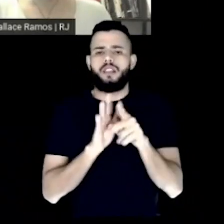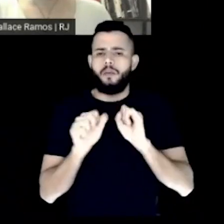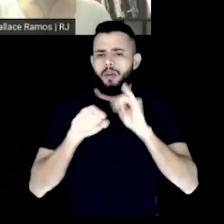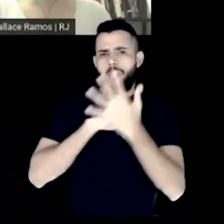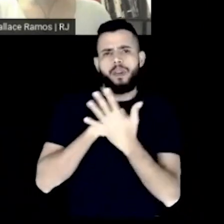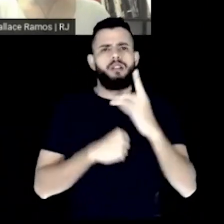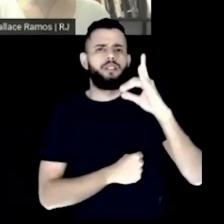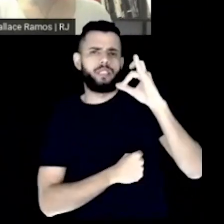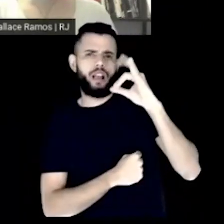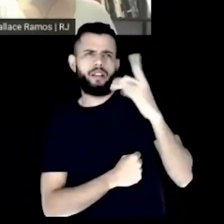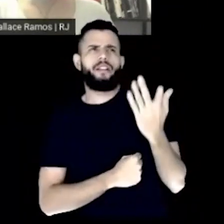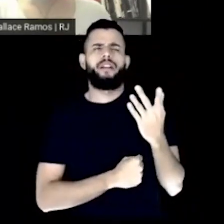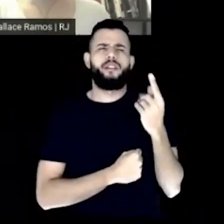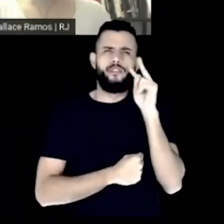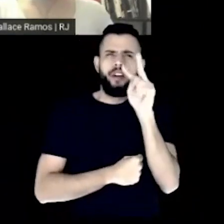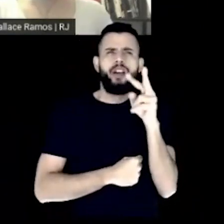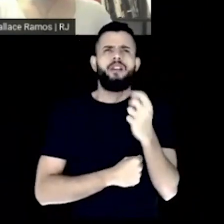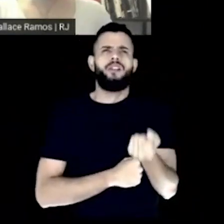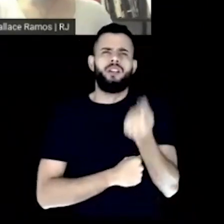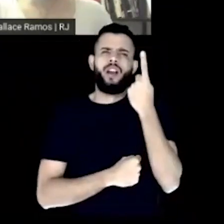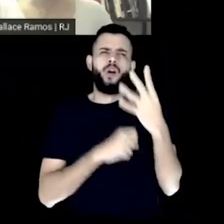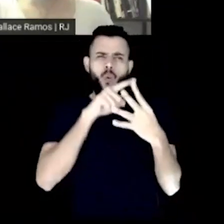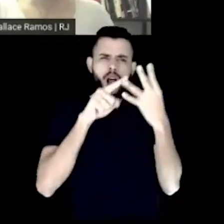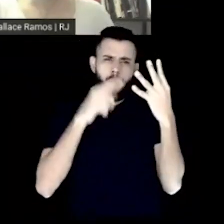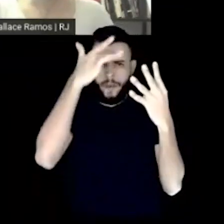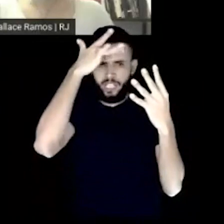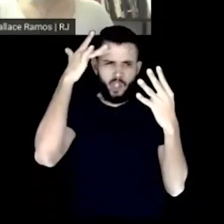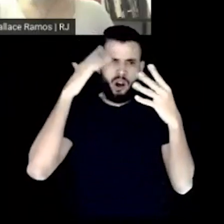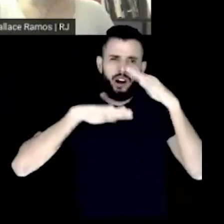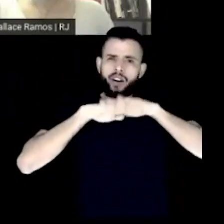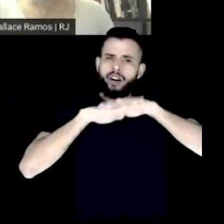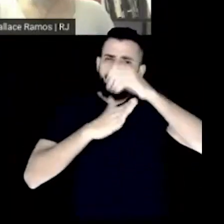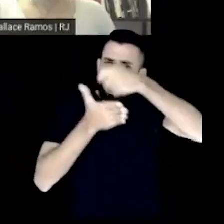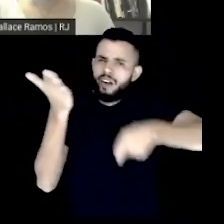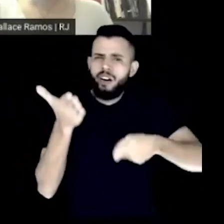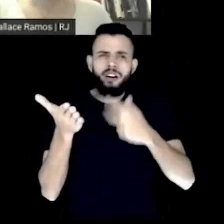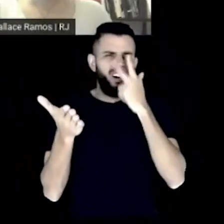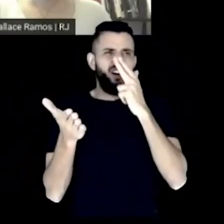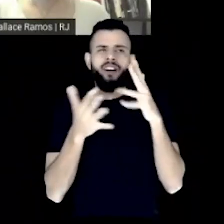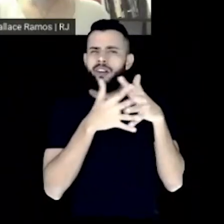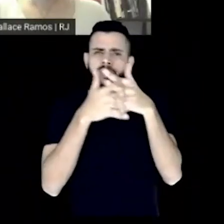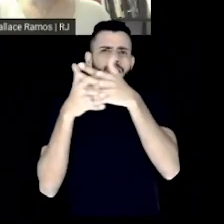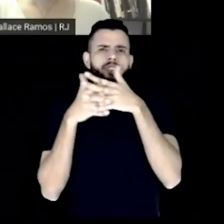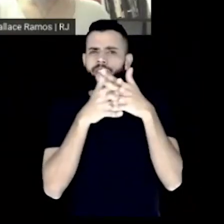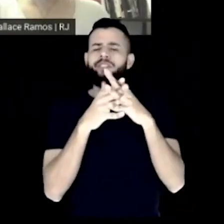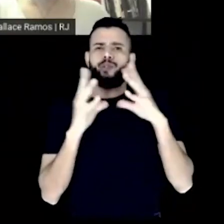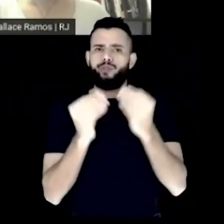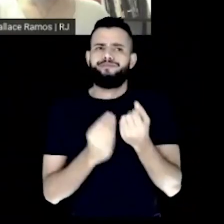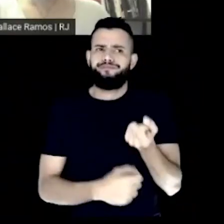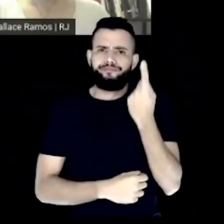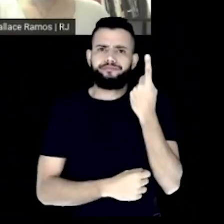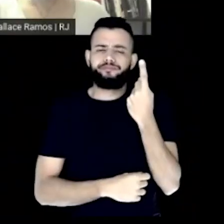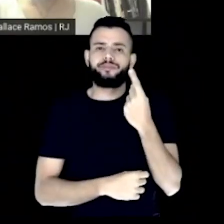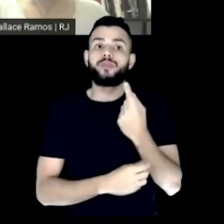da Companhia das Letras em pandemia, então foi Instagram, foi meio estranho, eram quatro autores, e ficou tudo meio, meio esquizofrênico.